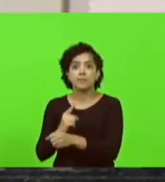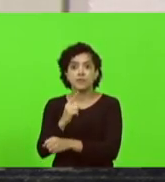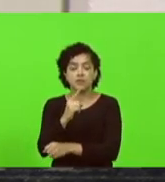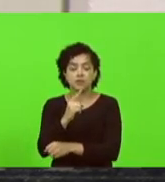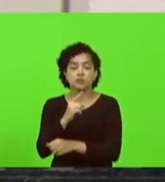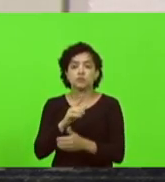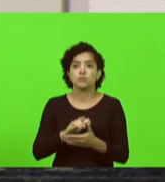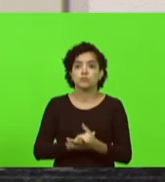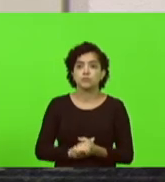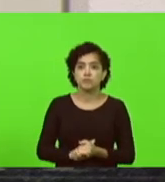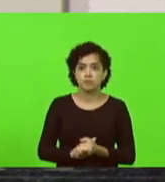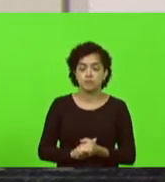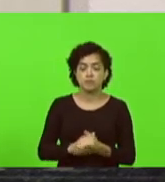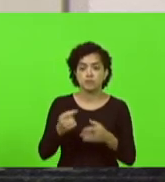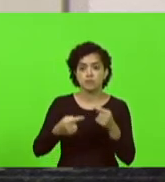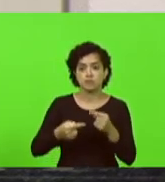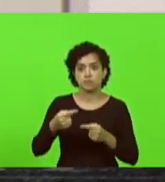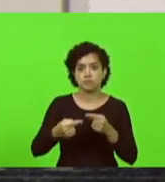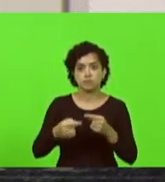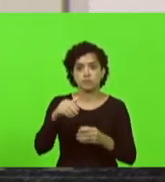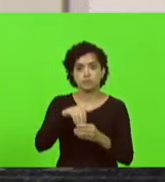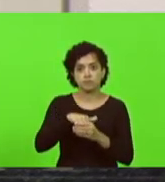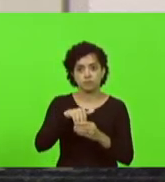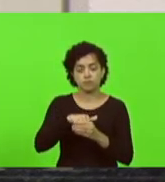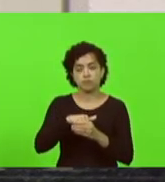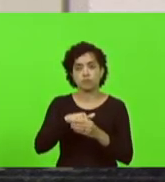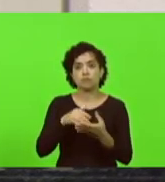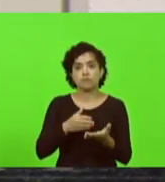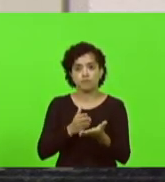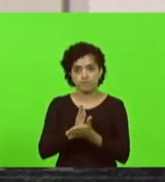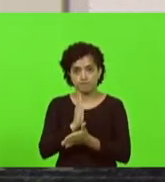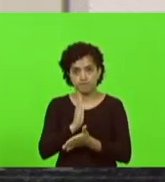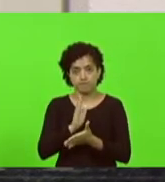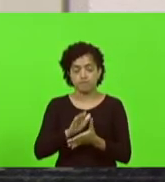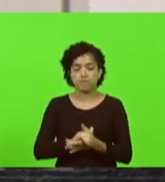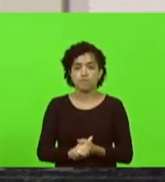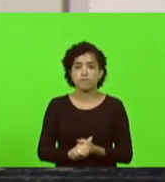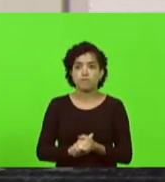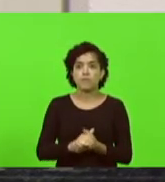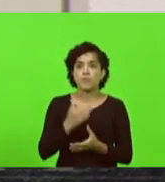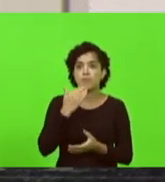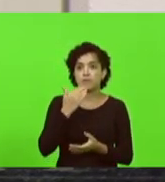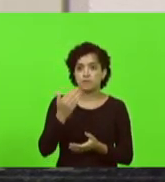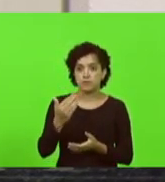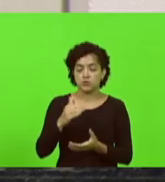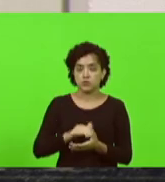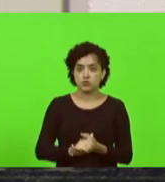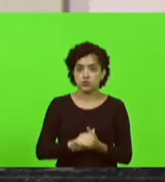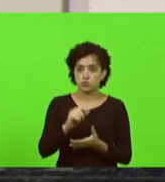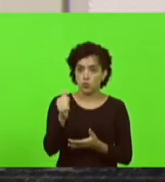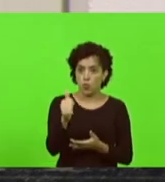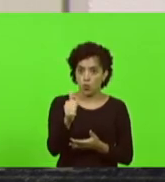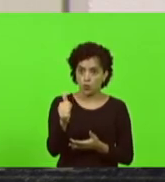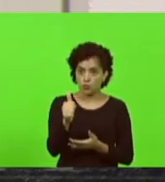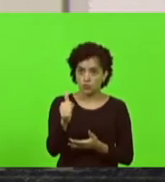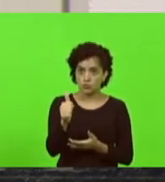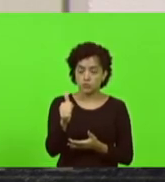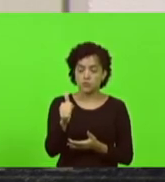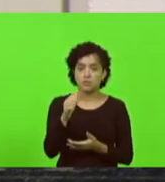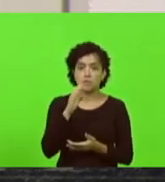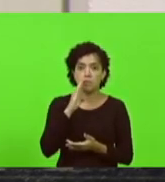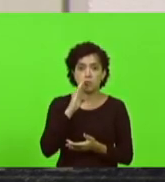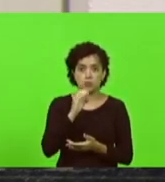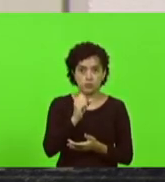discussão, em votação, aprovado. Pedido de informação número 11, deputado Bruno